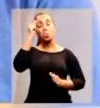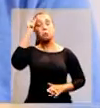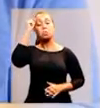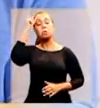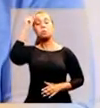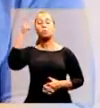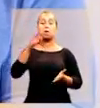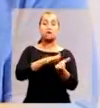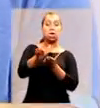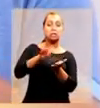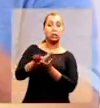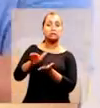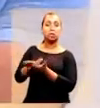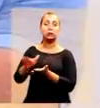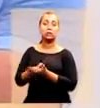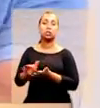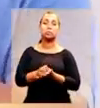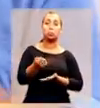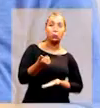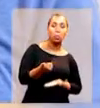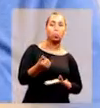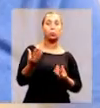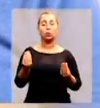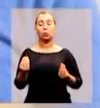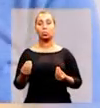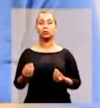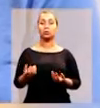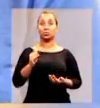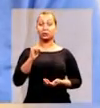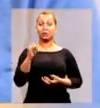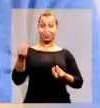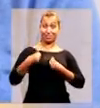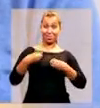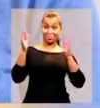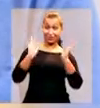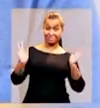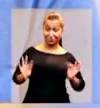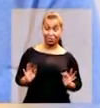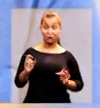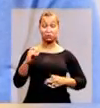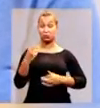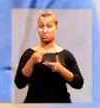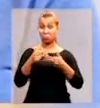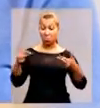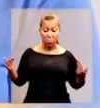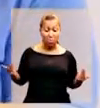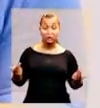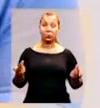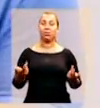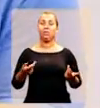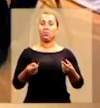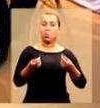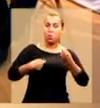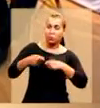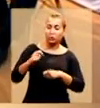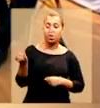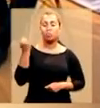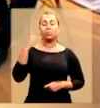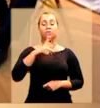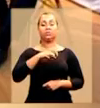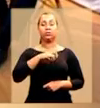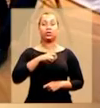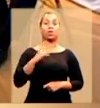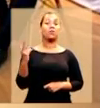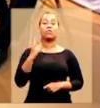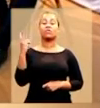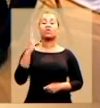cultura como se fosse gasto, e gastou muito ou gastou pouco. Sim. Cara, se trouxer felicidade e for um objeto preço, comercial, né, que importa,